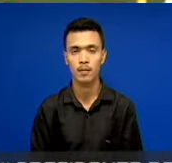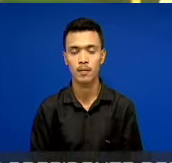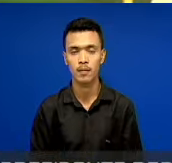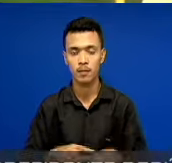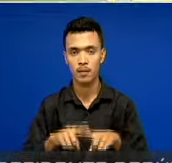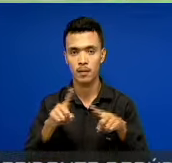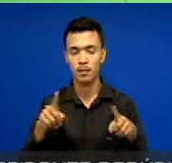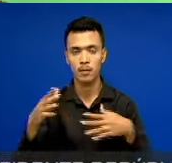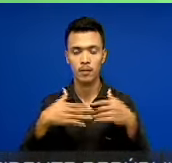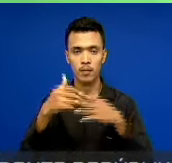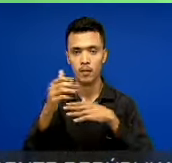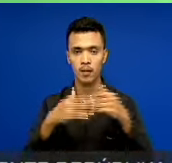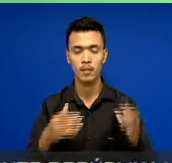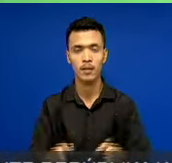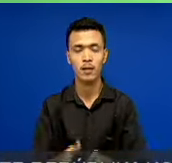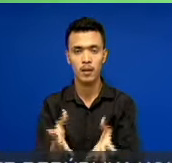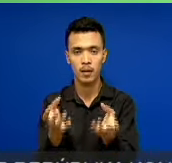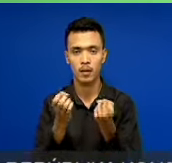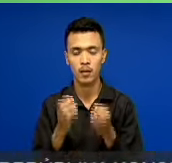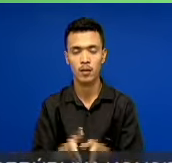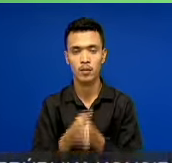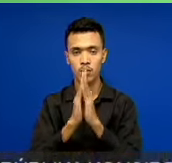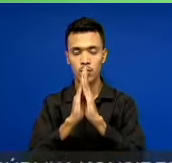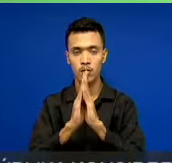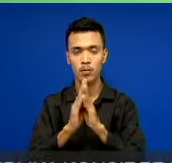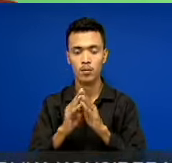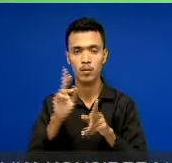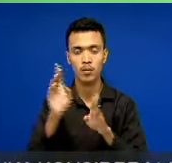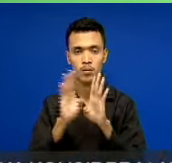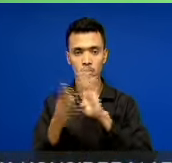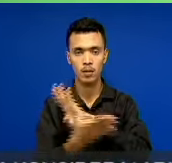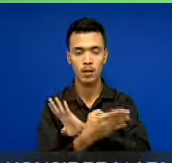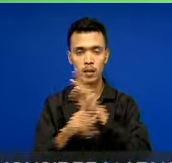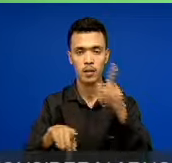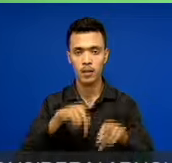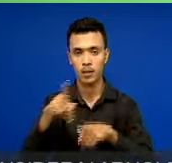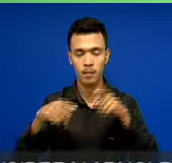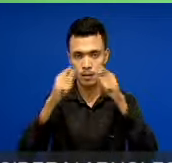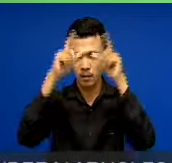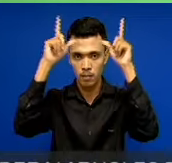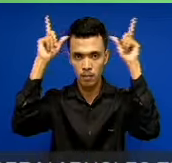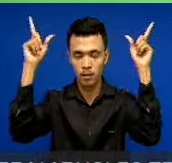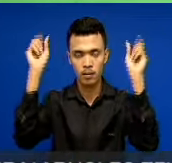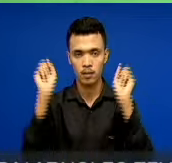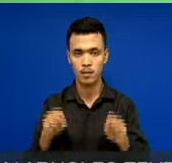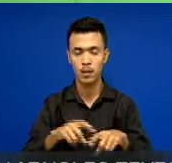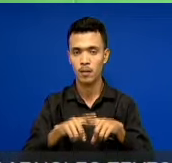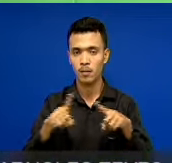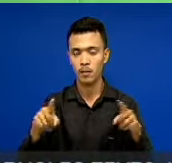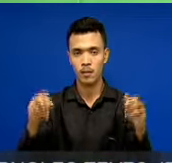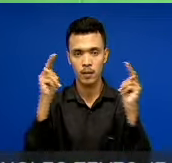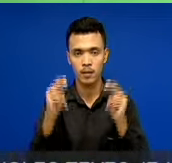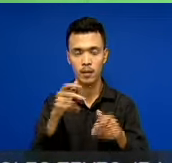Mas qualquer ema e da cargo asilo político, bele, uso, la significa, ou bele retão. E a critérios